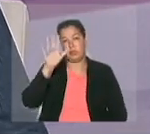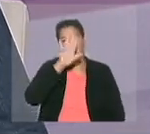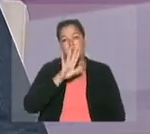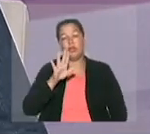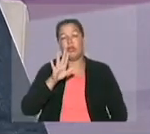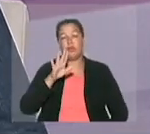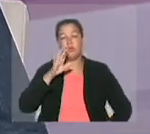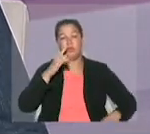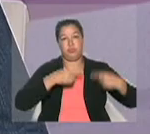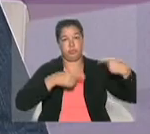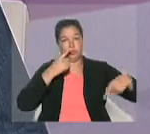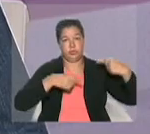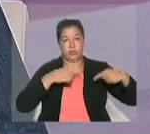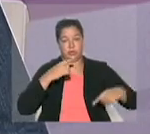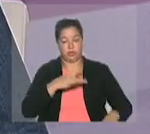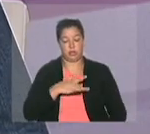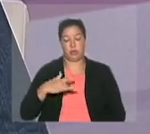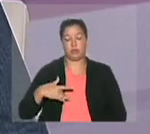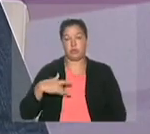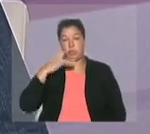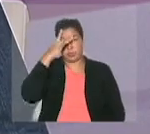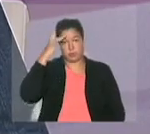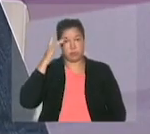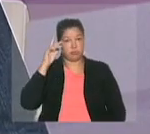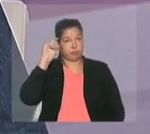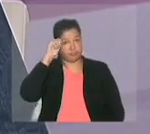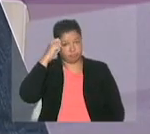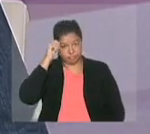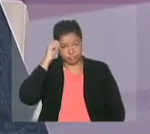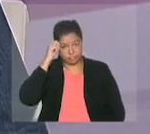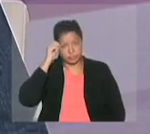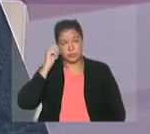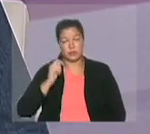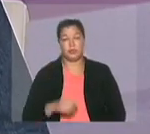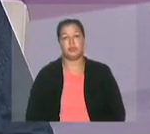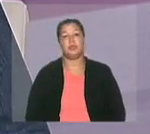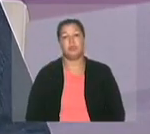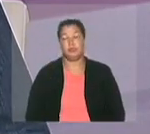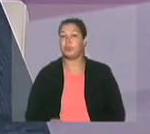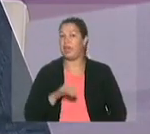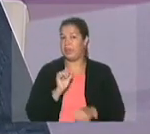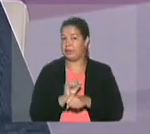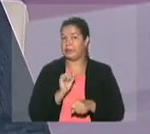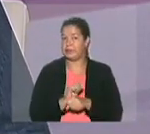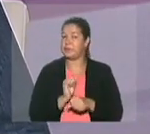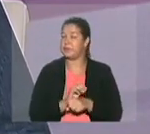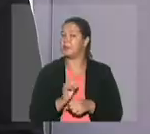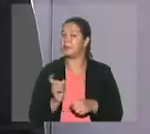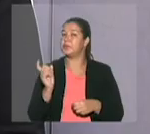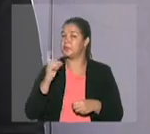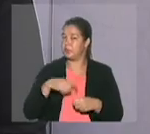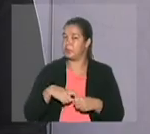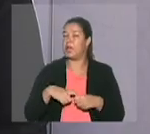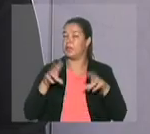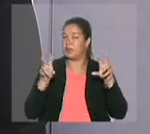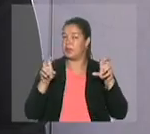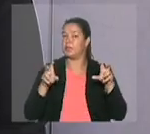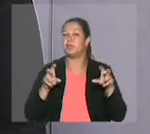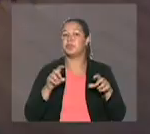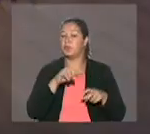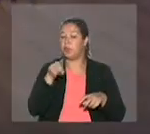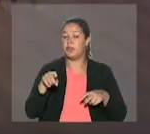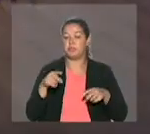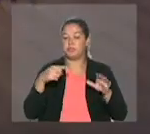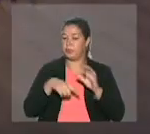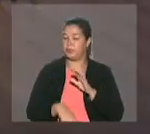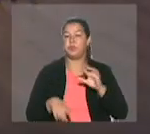do Plano Nacional de Política da Saúde da População Negra. Porque a gente vai voltar nesse assunto, porque a gente não se aprofundou no